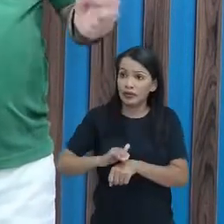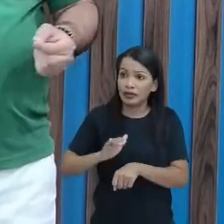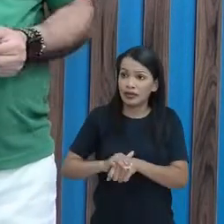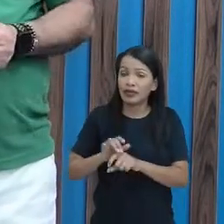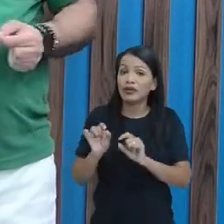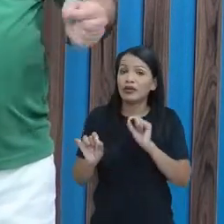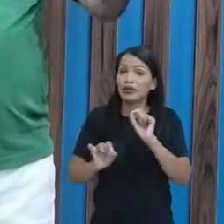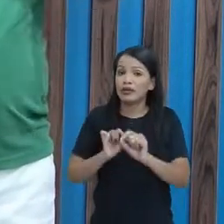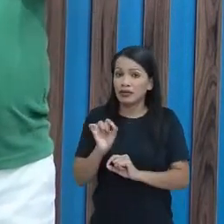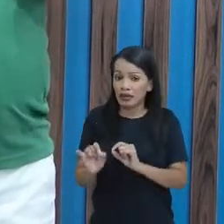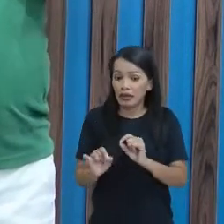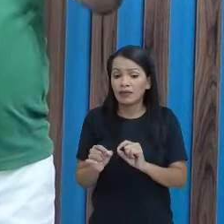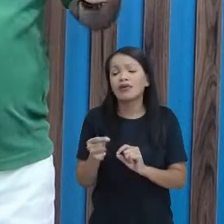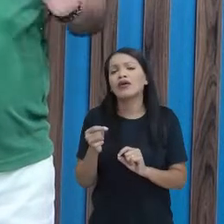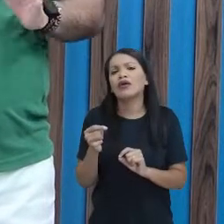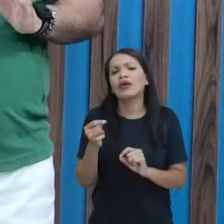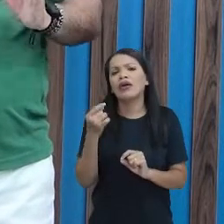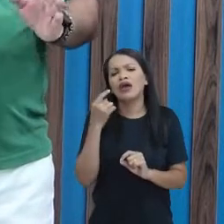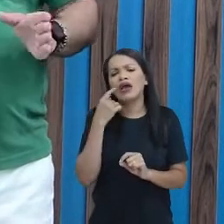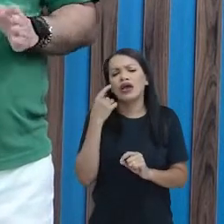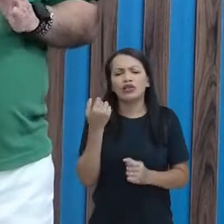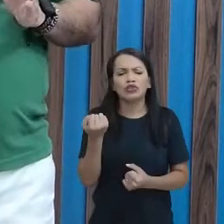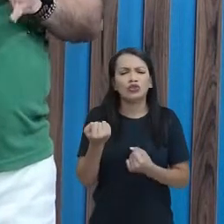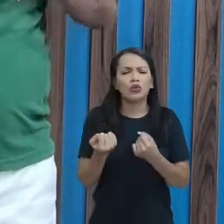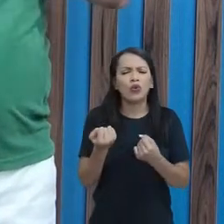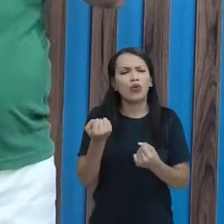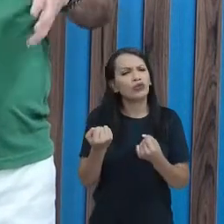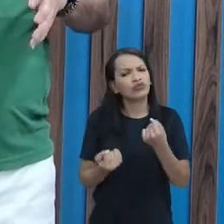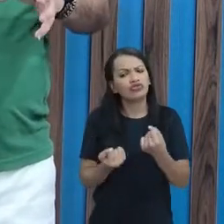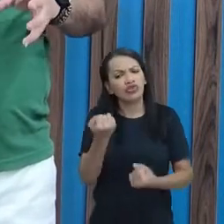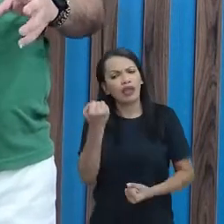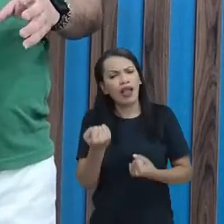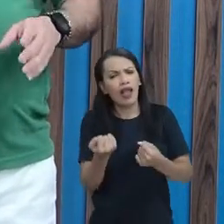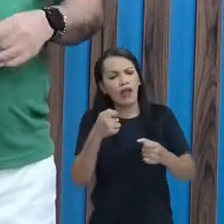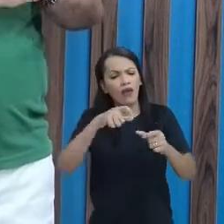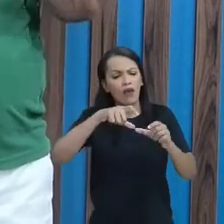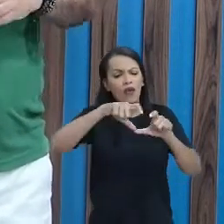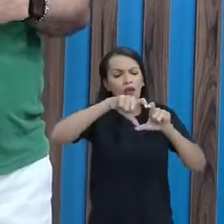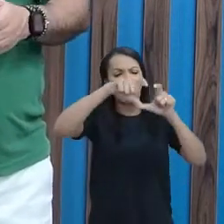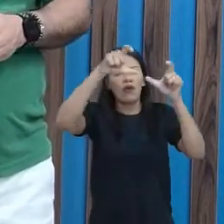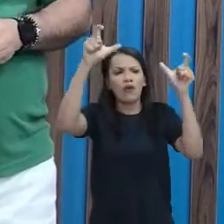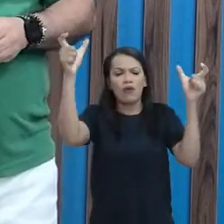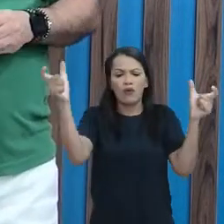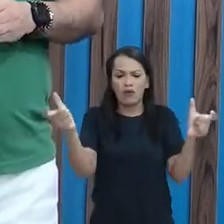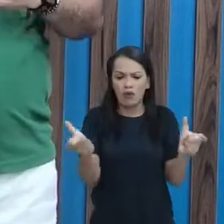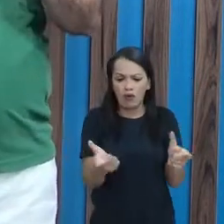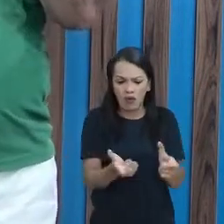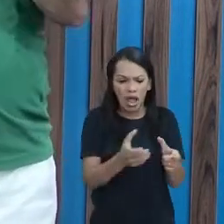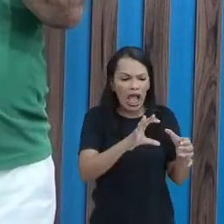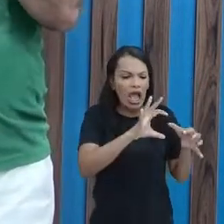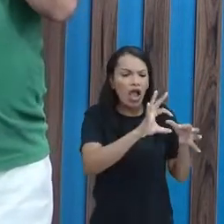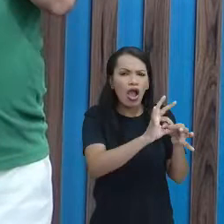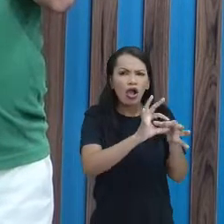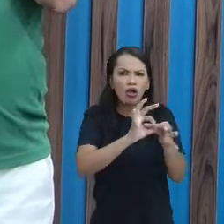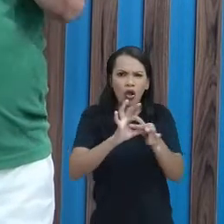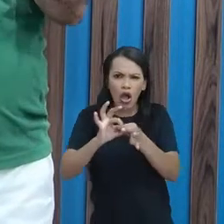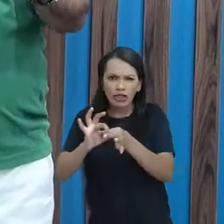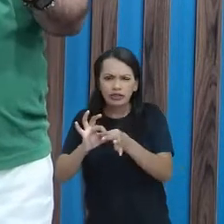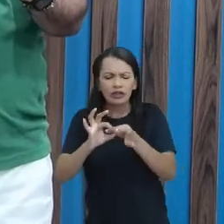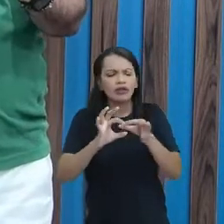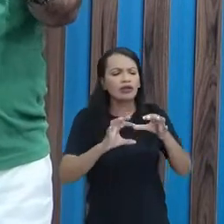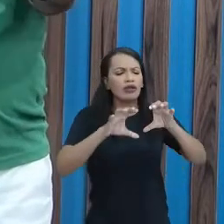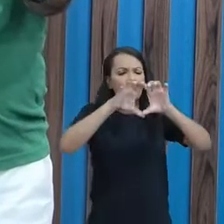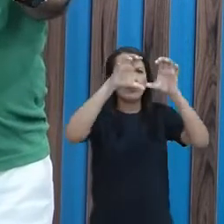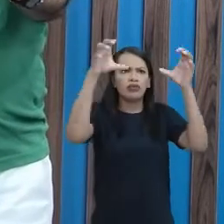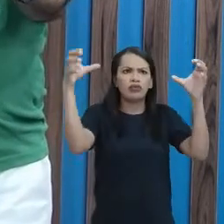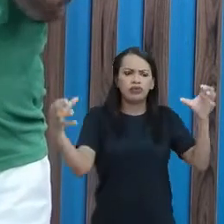né, nos pneus dos carros para eles poderem, né, não deslizar na neve. E ele disse que a experiência,